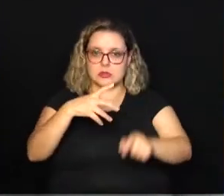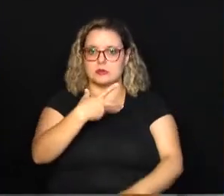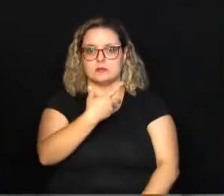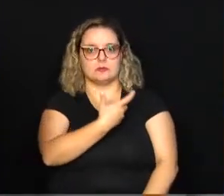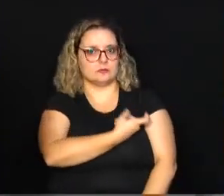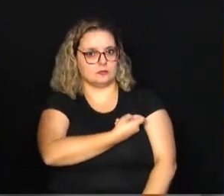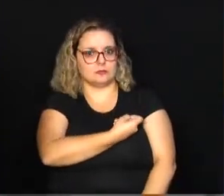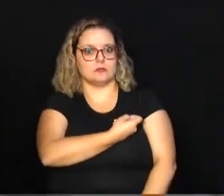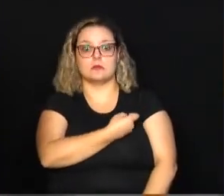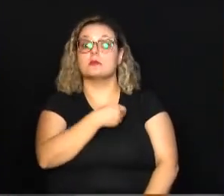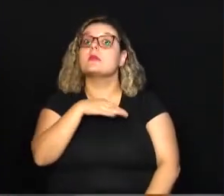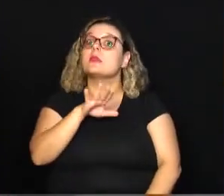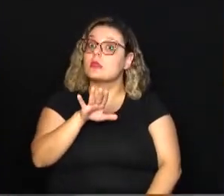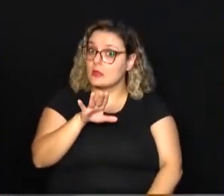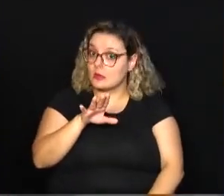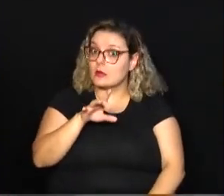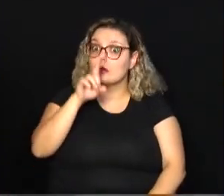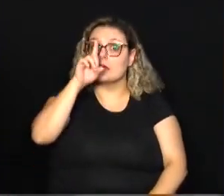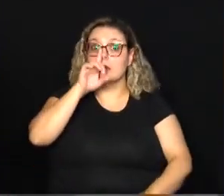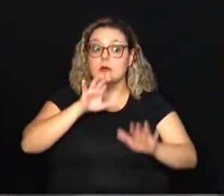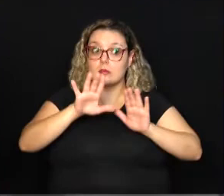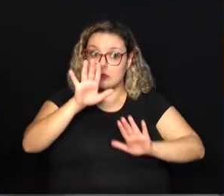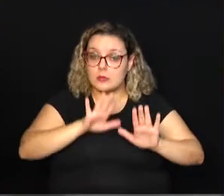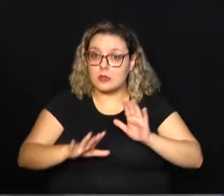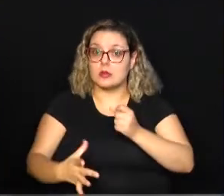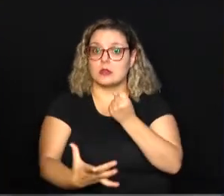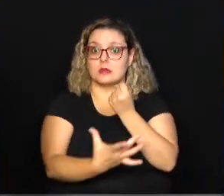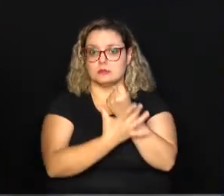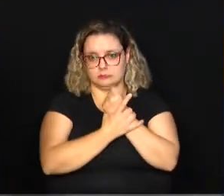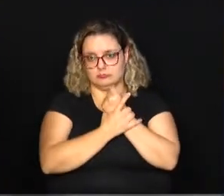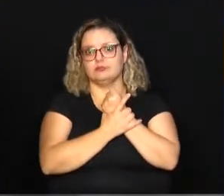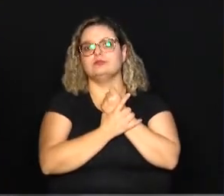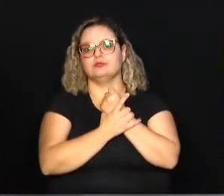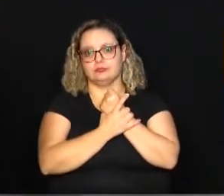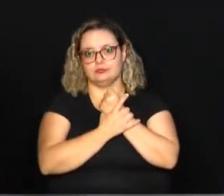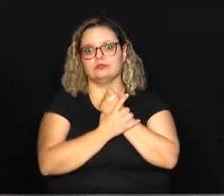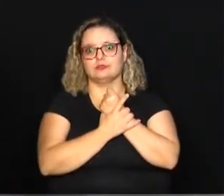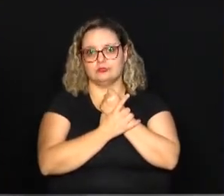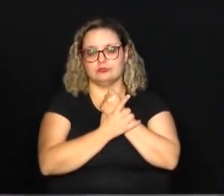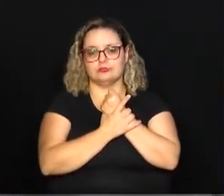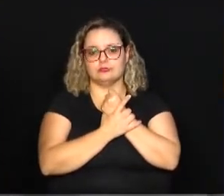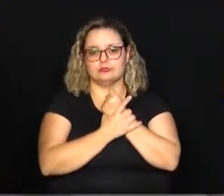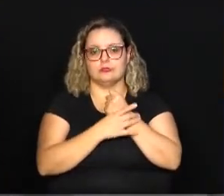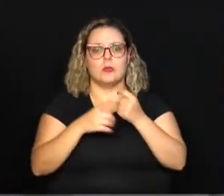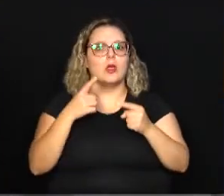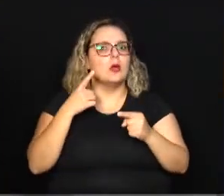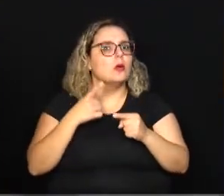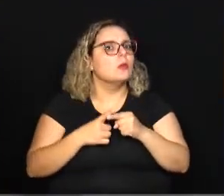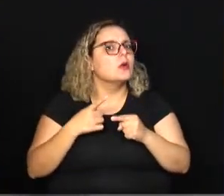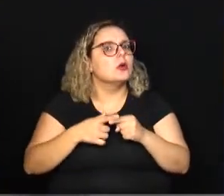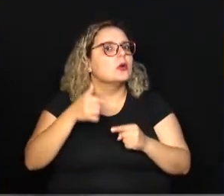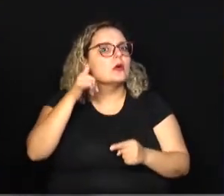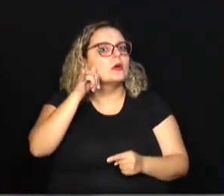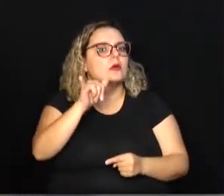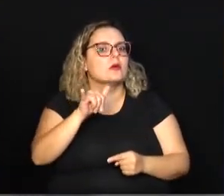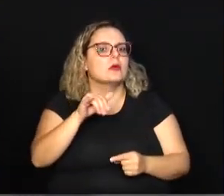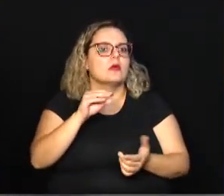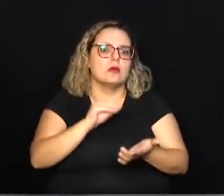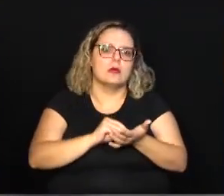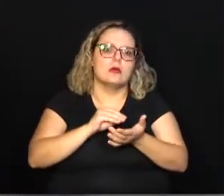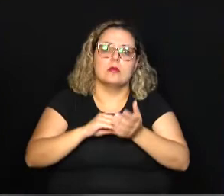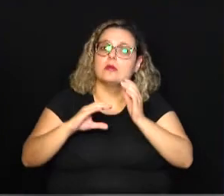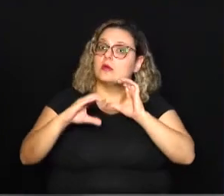mais protegidos. O povo precisa entender isso. Por que isso aconteceu? Falta de comunicação? Acho que não